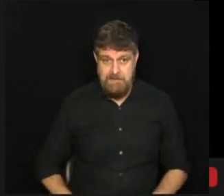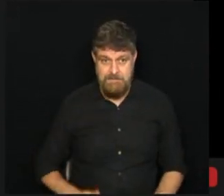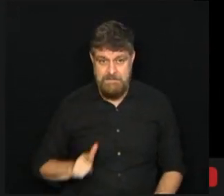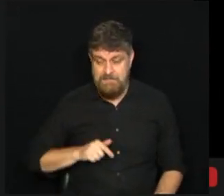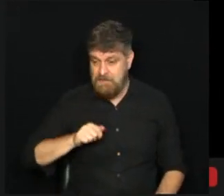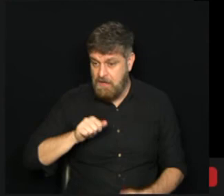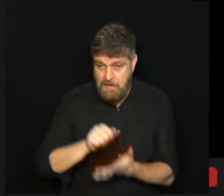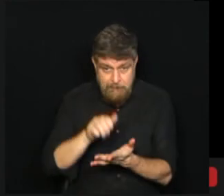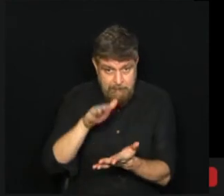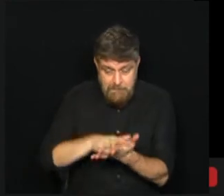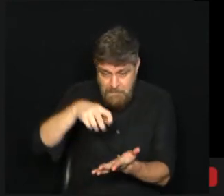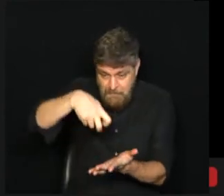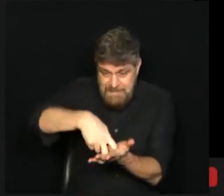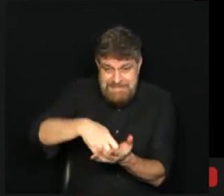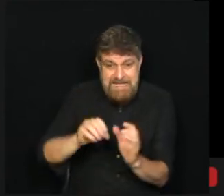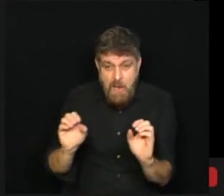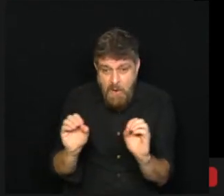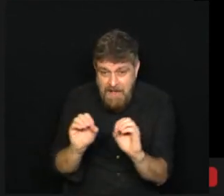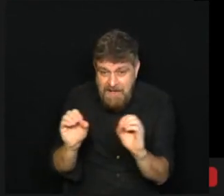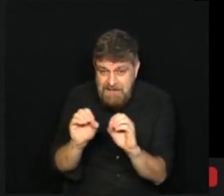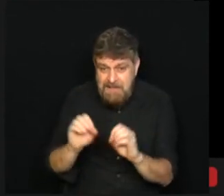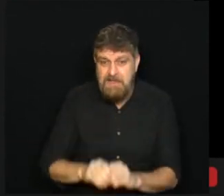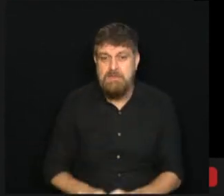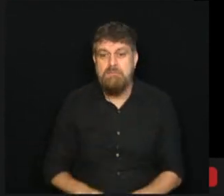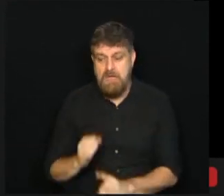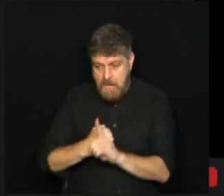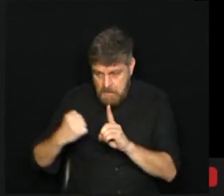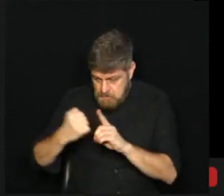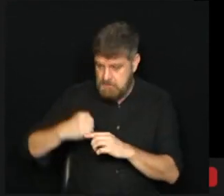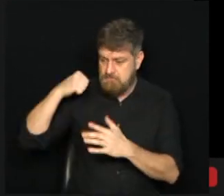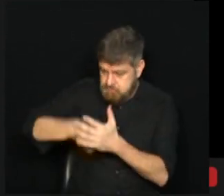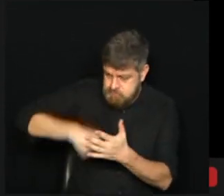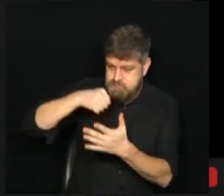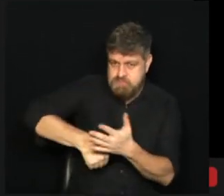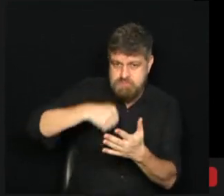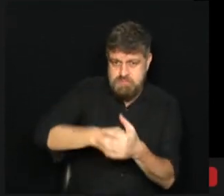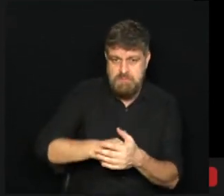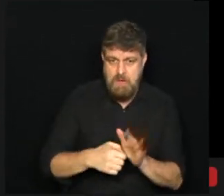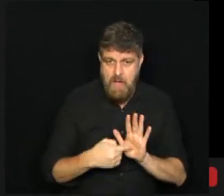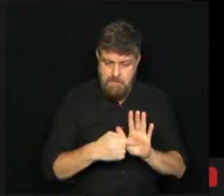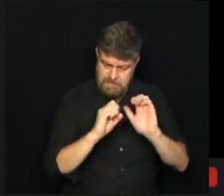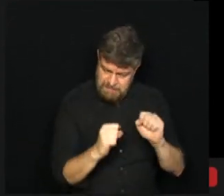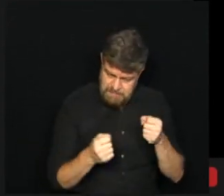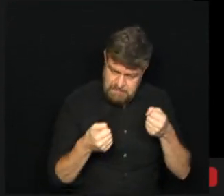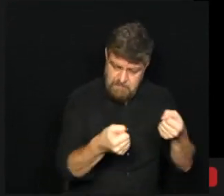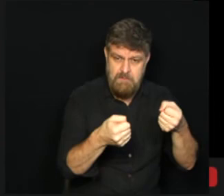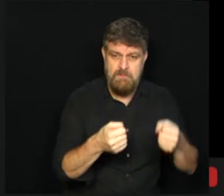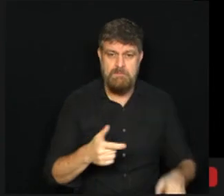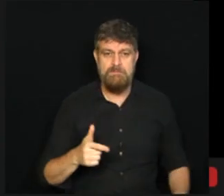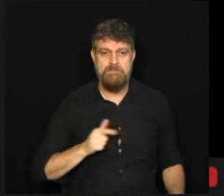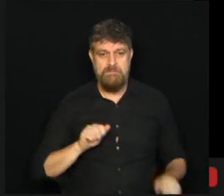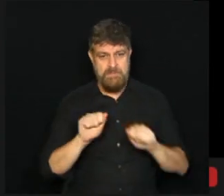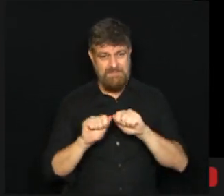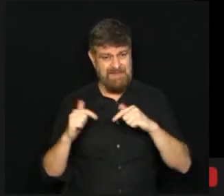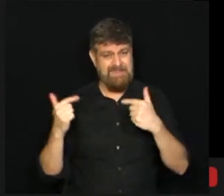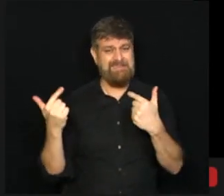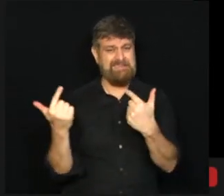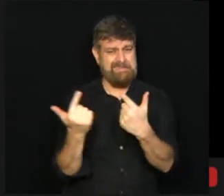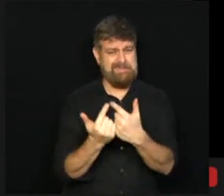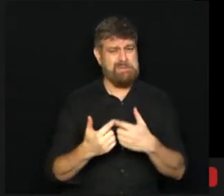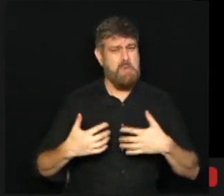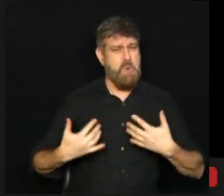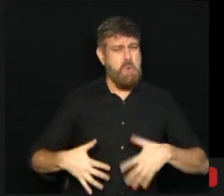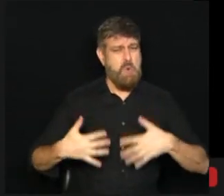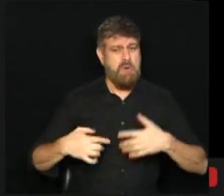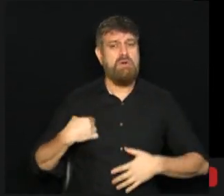nenhuma. Então, é só para mostrar o esforço que tem que ser feito e o estágio que está na Assembleia. Então, se é esse o estágio,